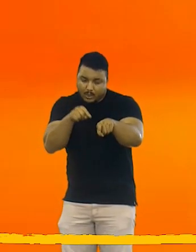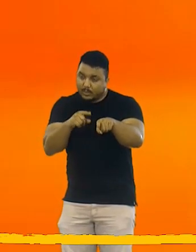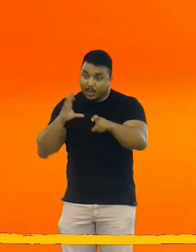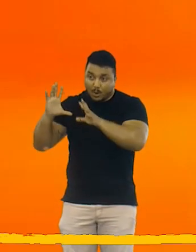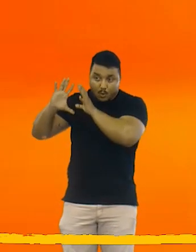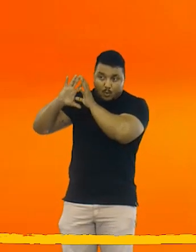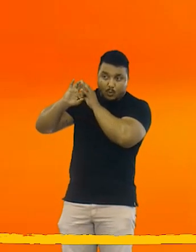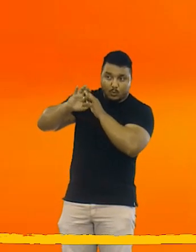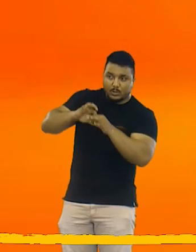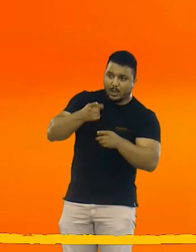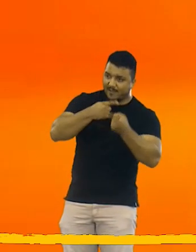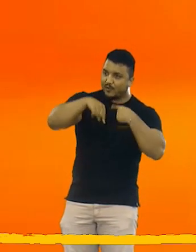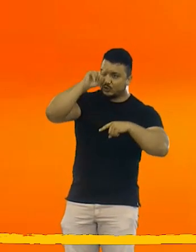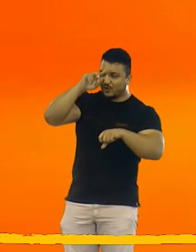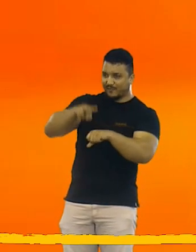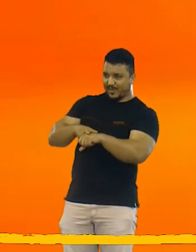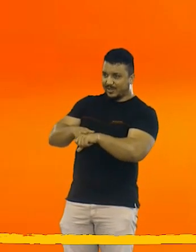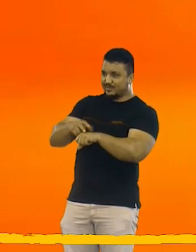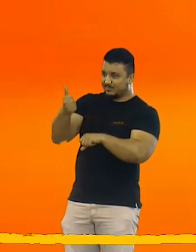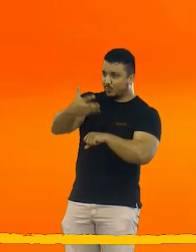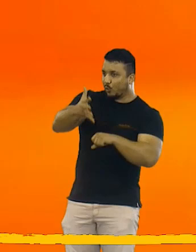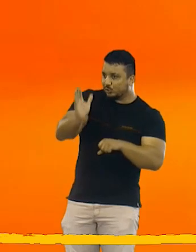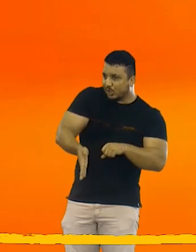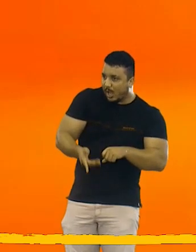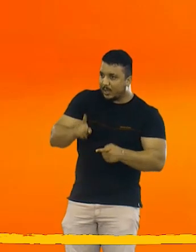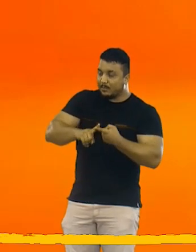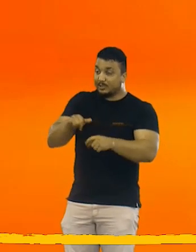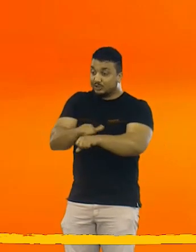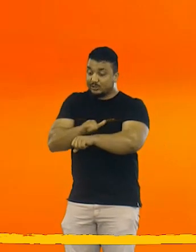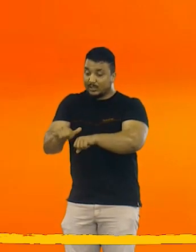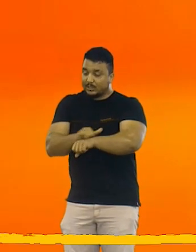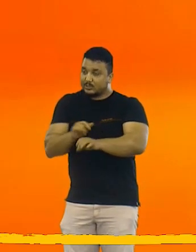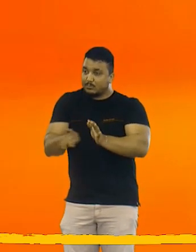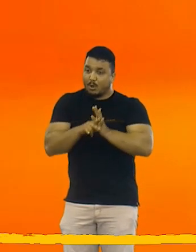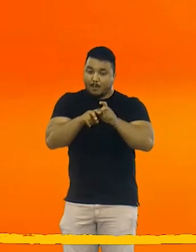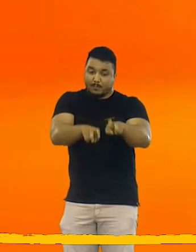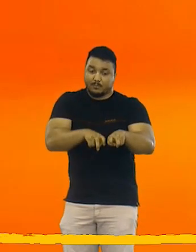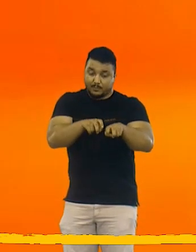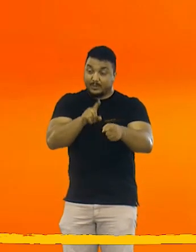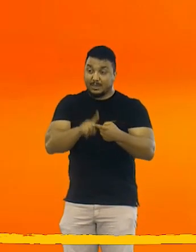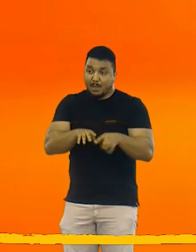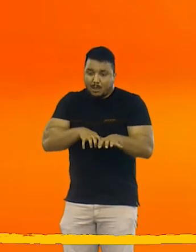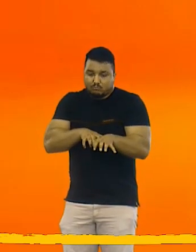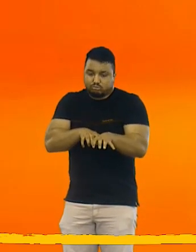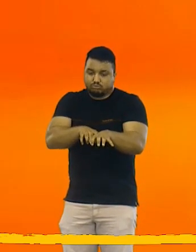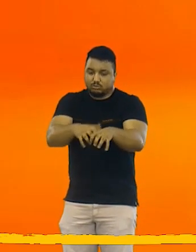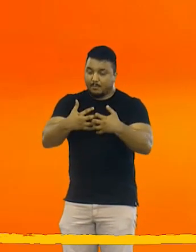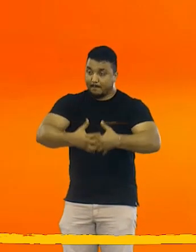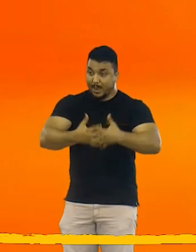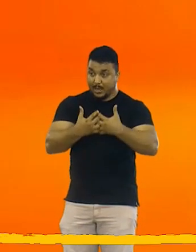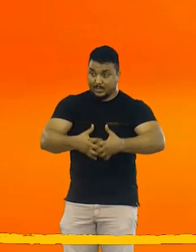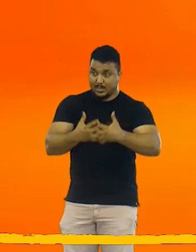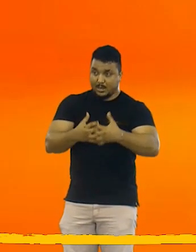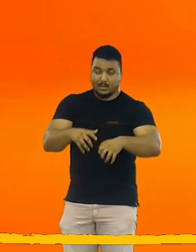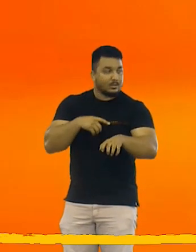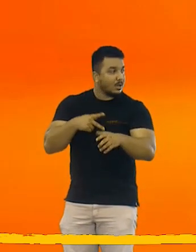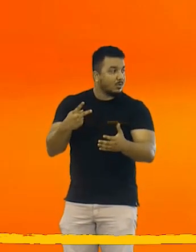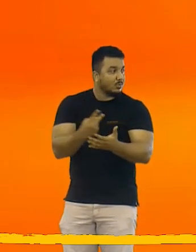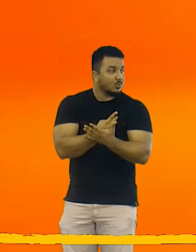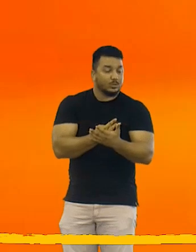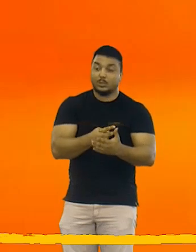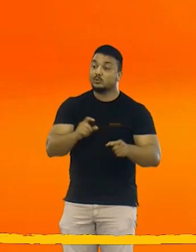da Revolução Verde, a evolução das técnicas agrícolas, o uso de máquinas de forma geral, gera-se algumas